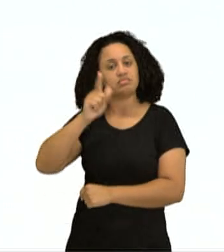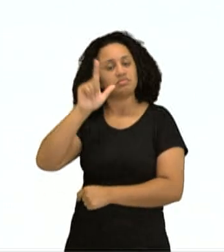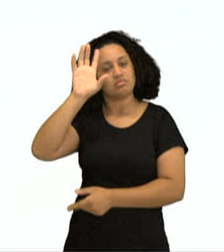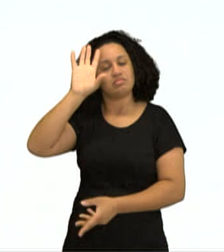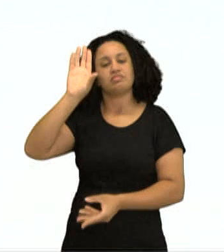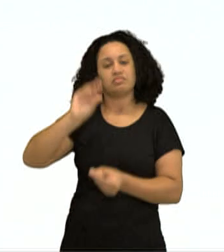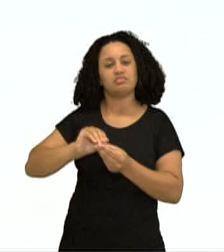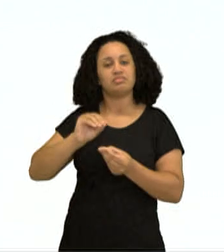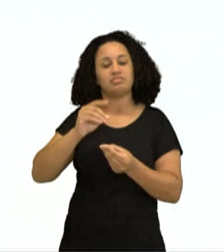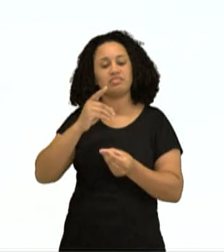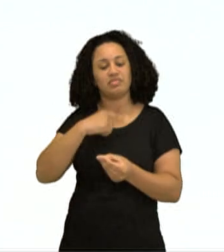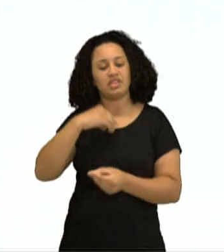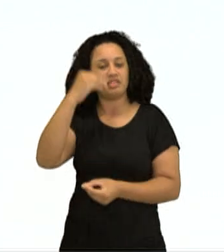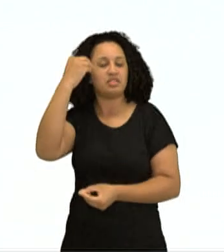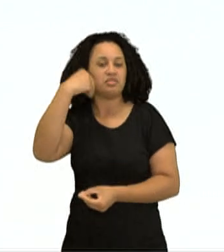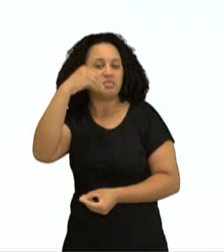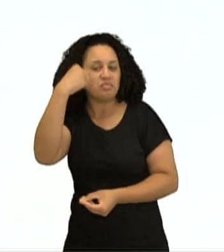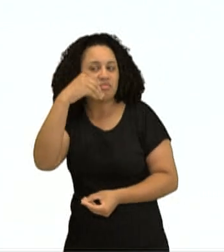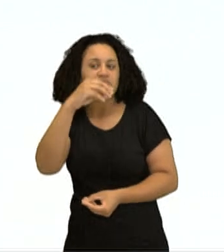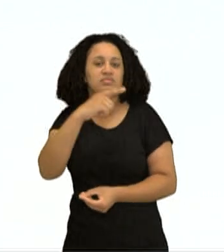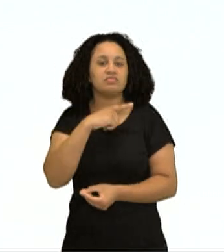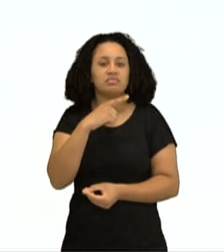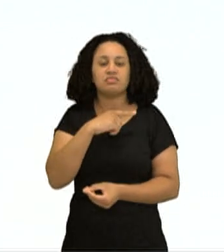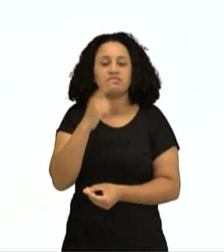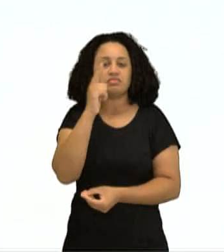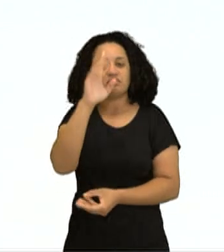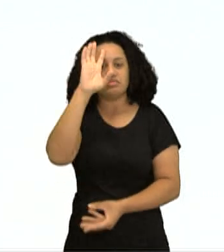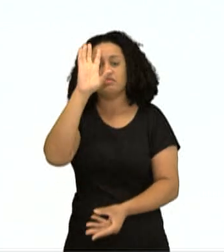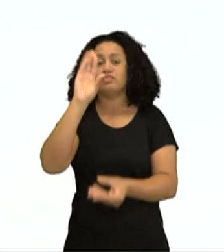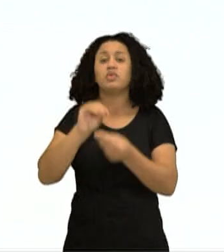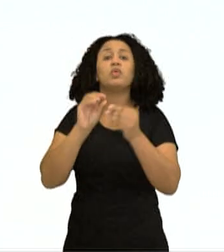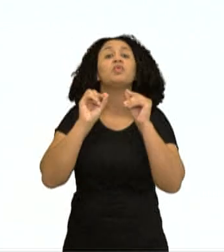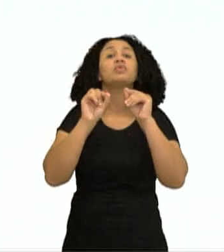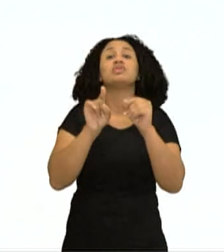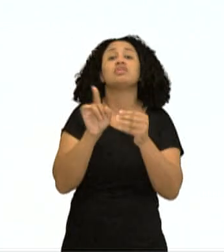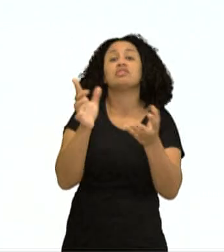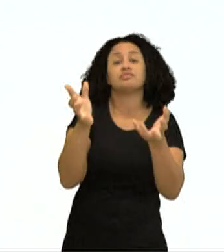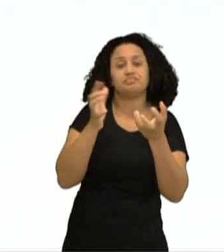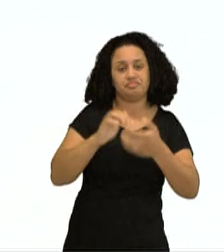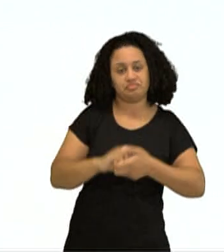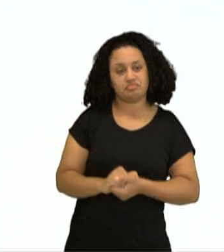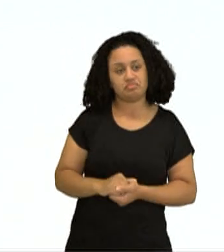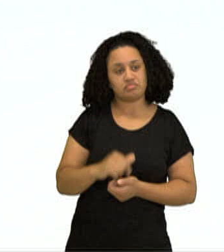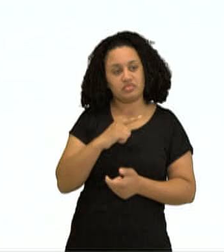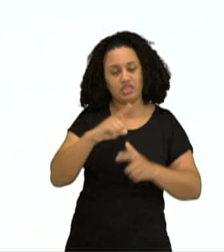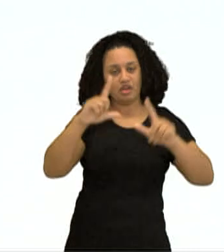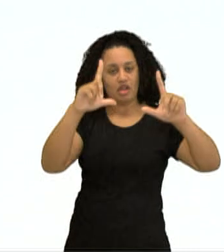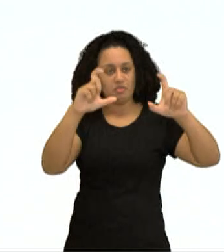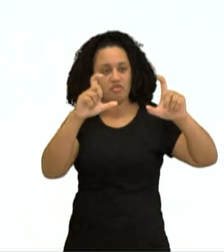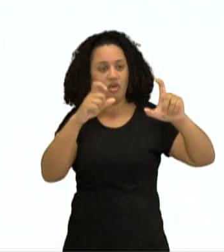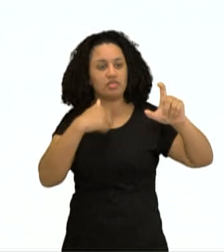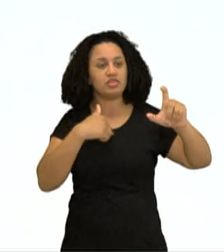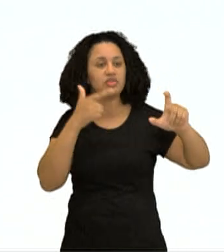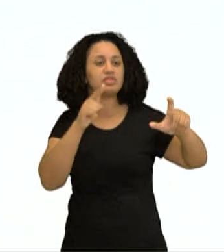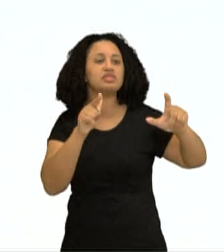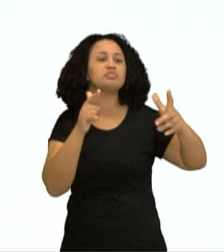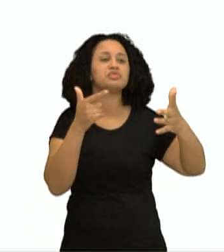no vivenciar, para entender o que ele queria. A gente tem, a princípio, uma foto onde a gente